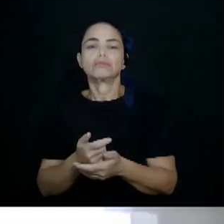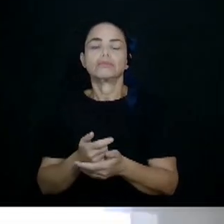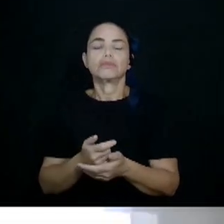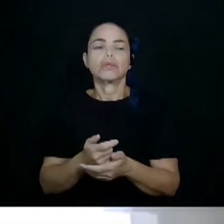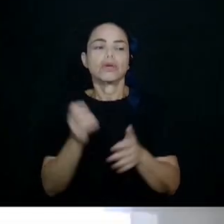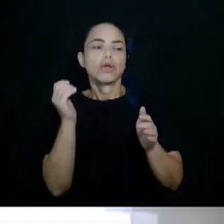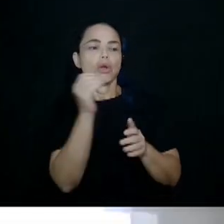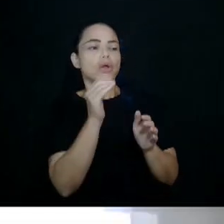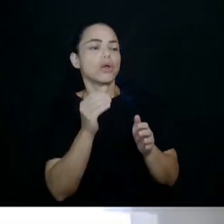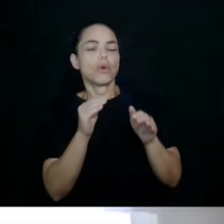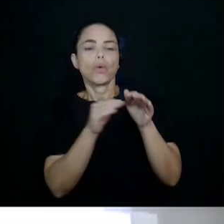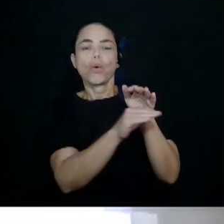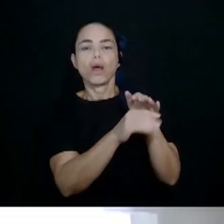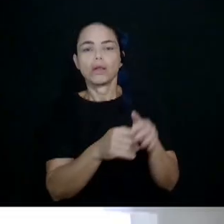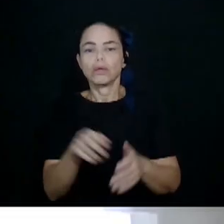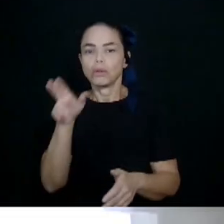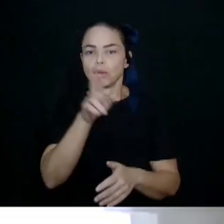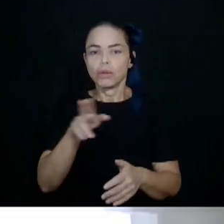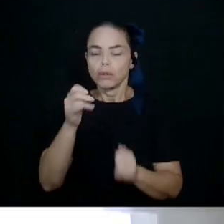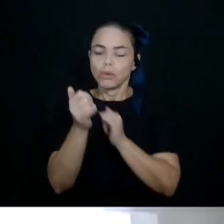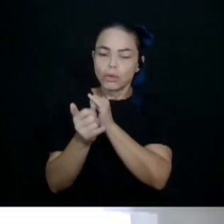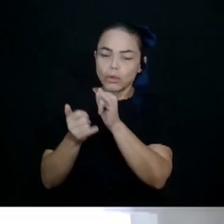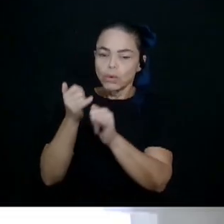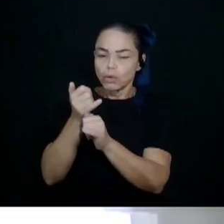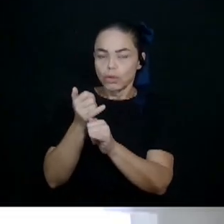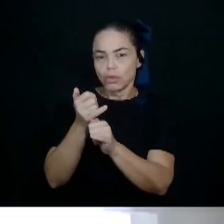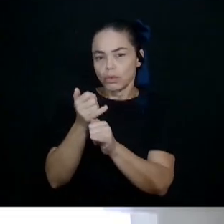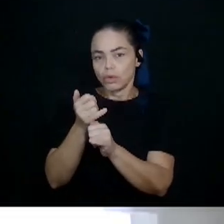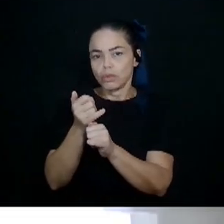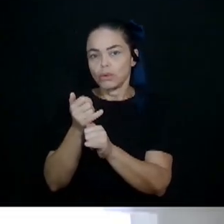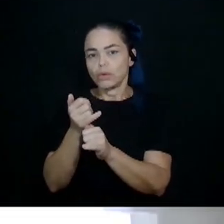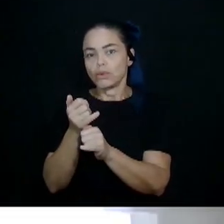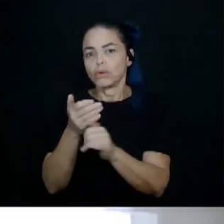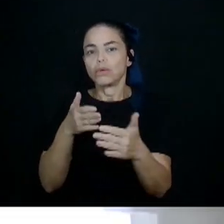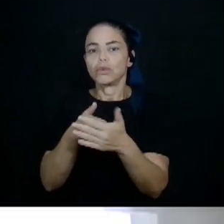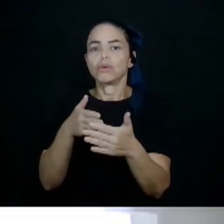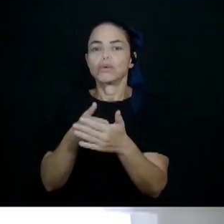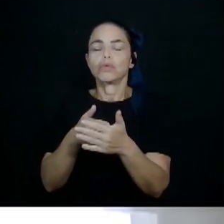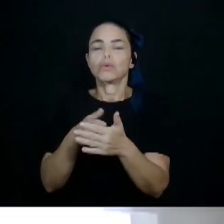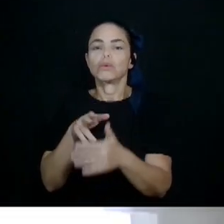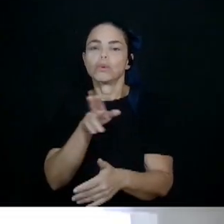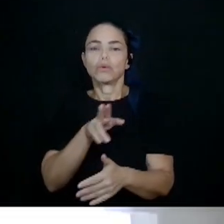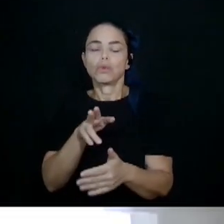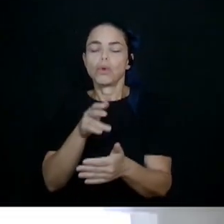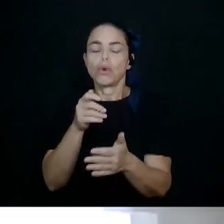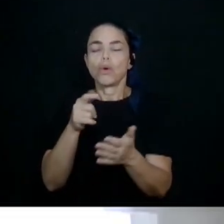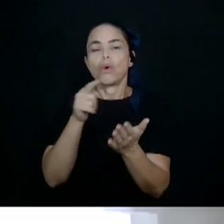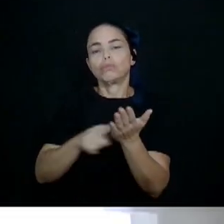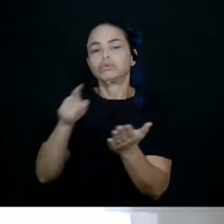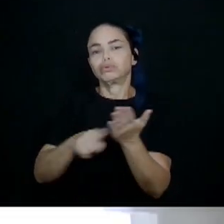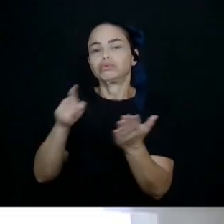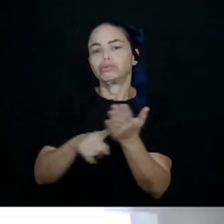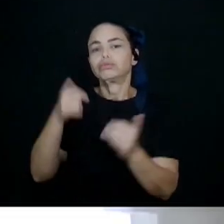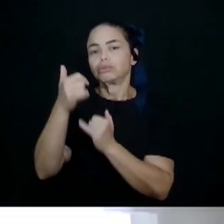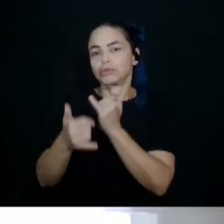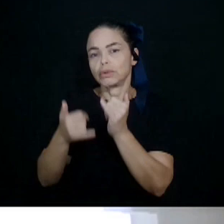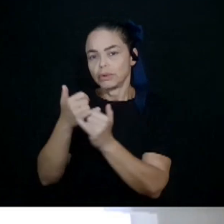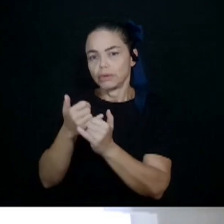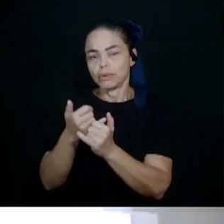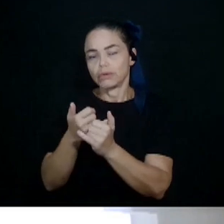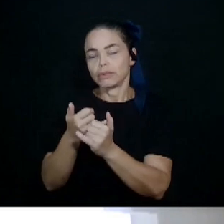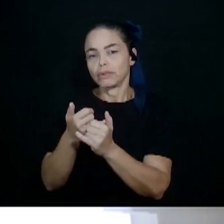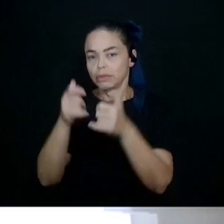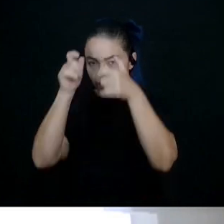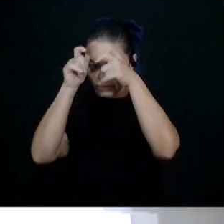questão de uso de internet. Qual é o limite do uso excessivo ou quando isso já entra num transtorno de uso abusivo,